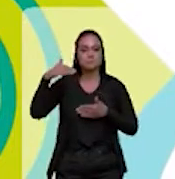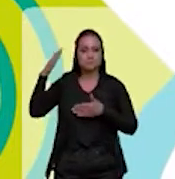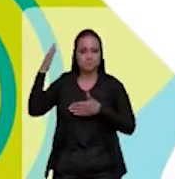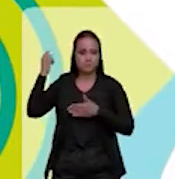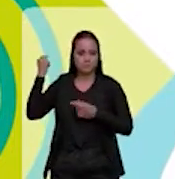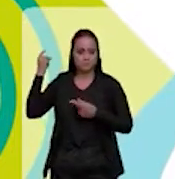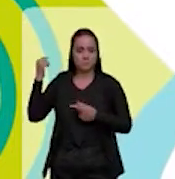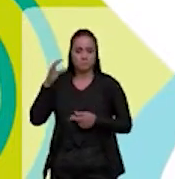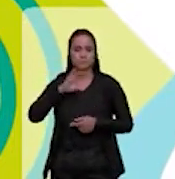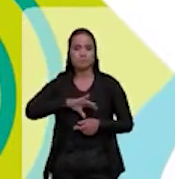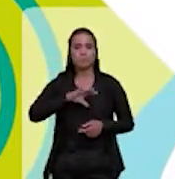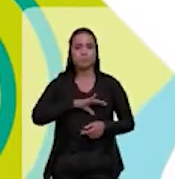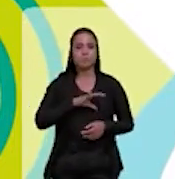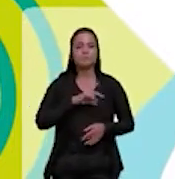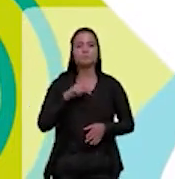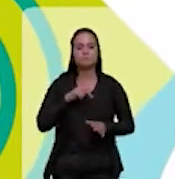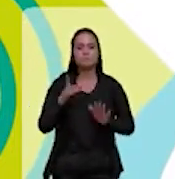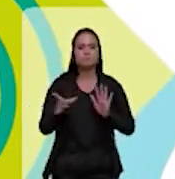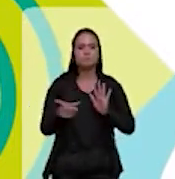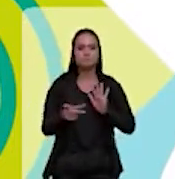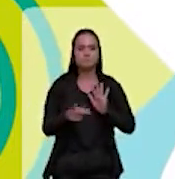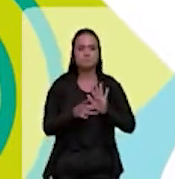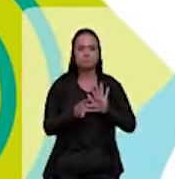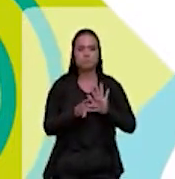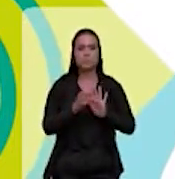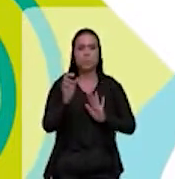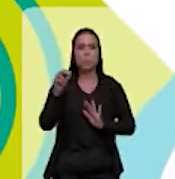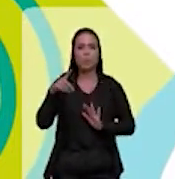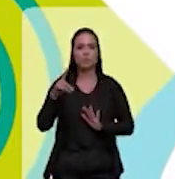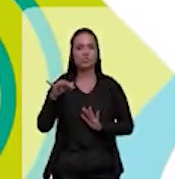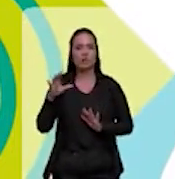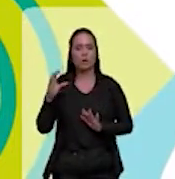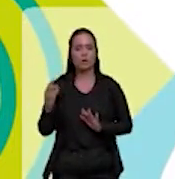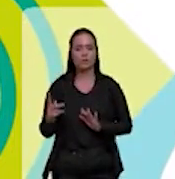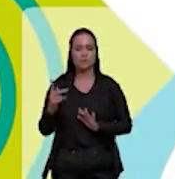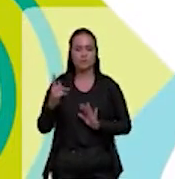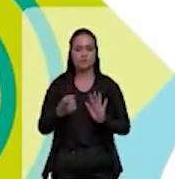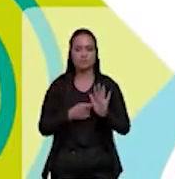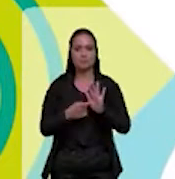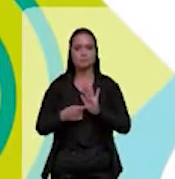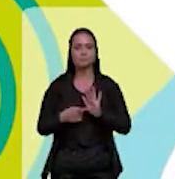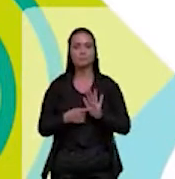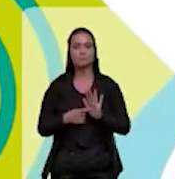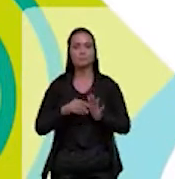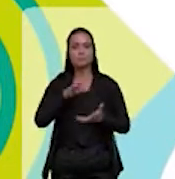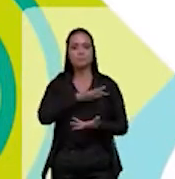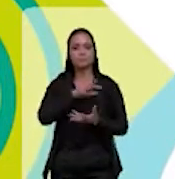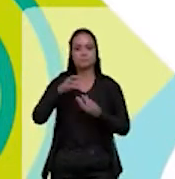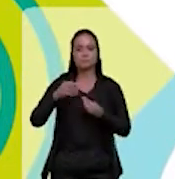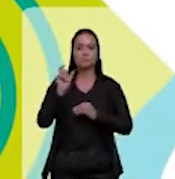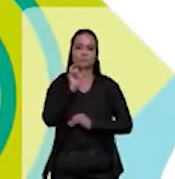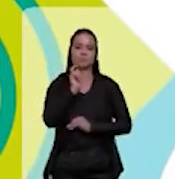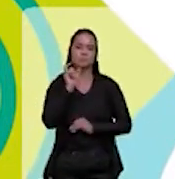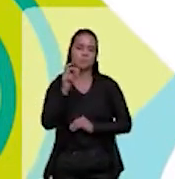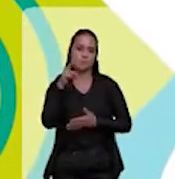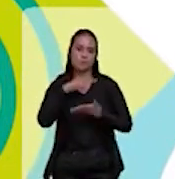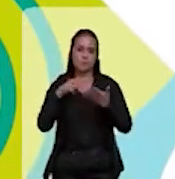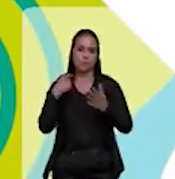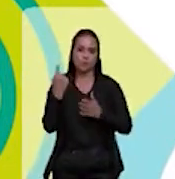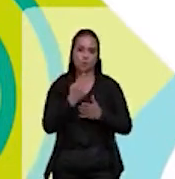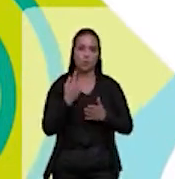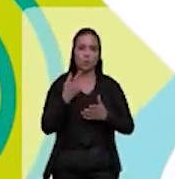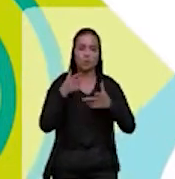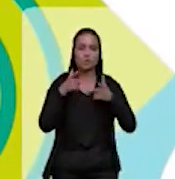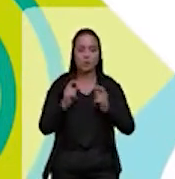literária do português agregou-se também o nome de onde Jaque a simbolizar a pujança Universal da palavra literária